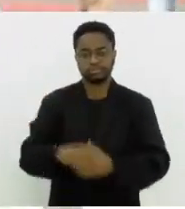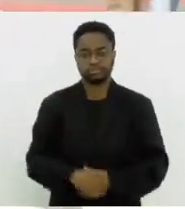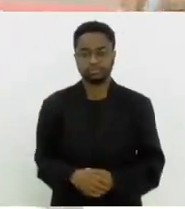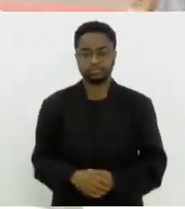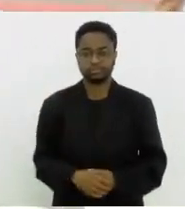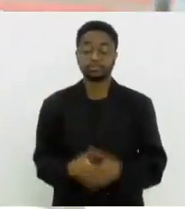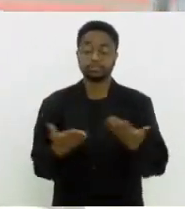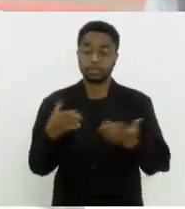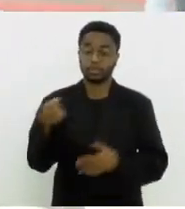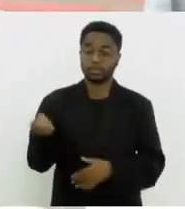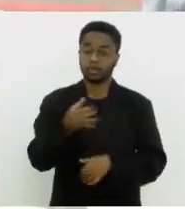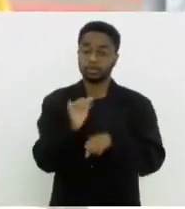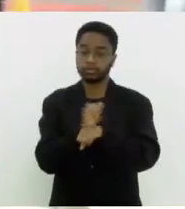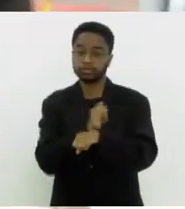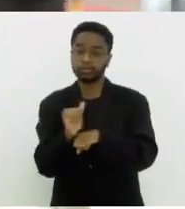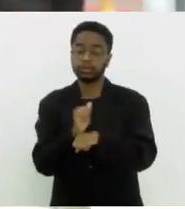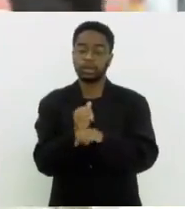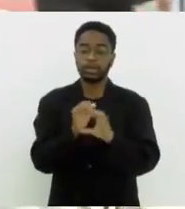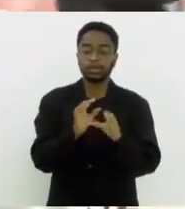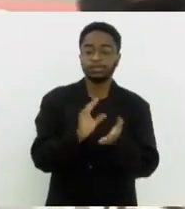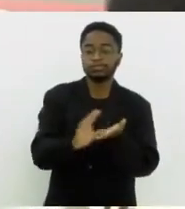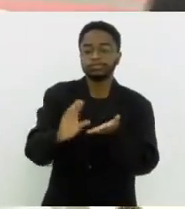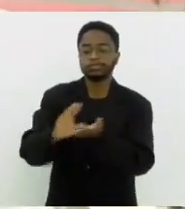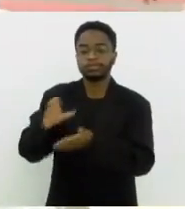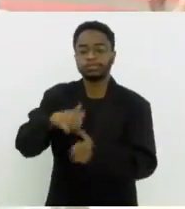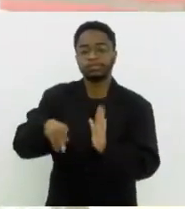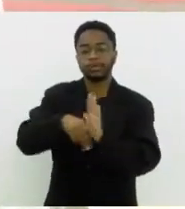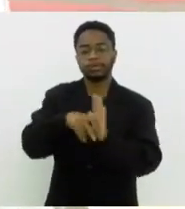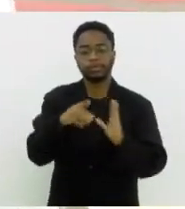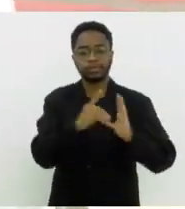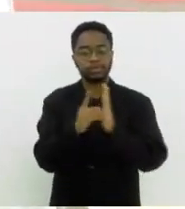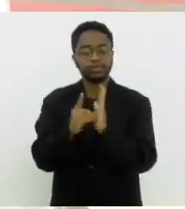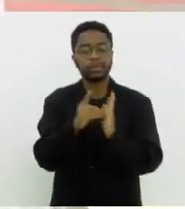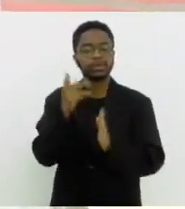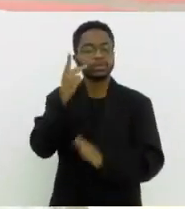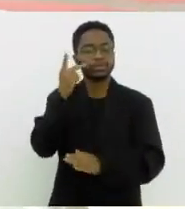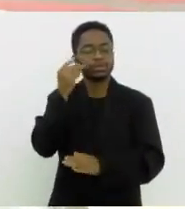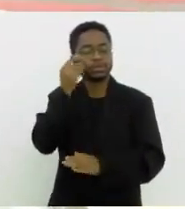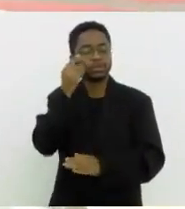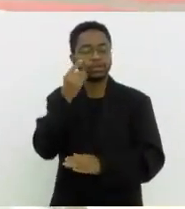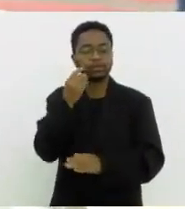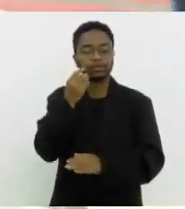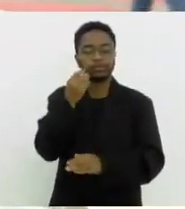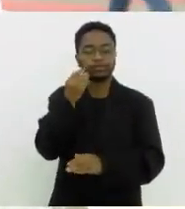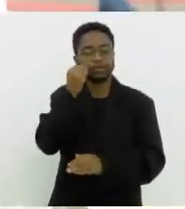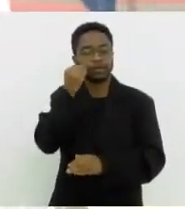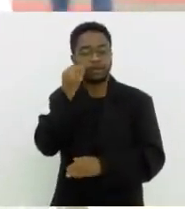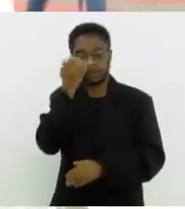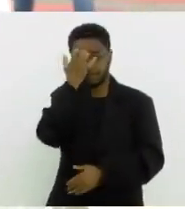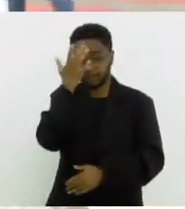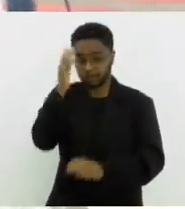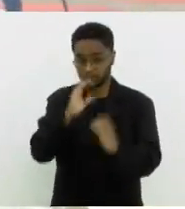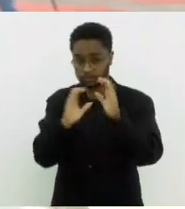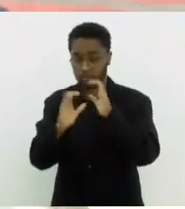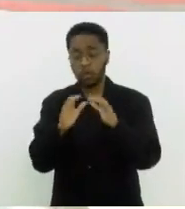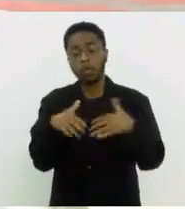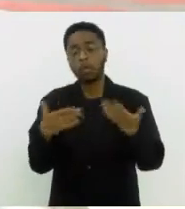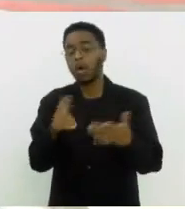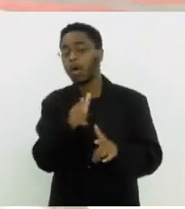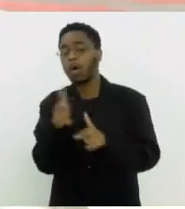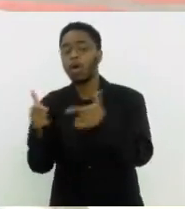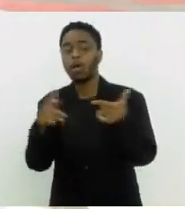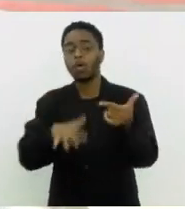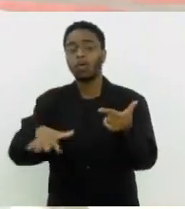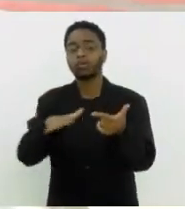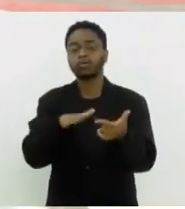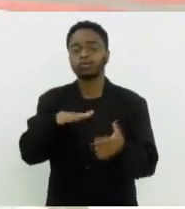mais uma ferramenta dos investimentos que o Detran está fazendo para facilitar essa comunicação com o usuário. Quais são esses outros investimentos nessa